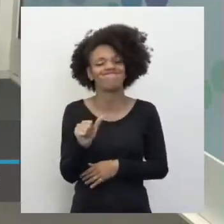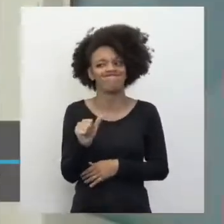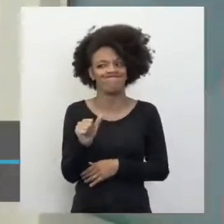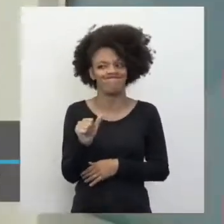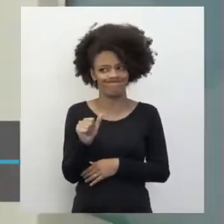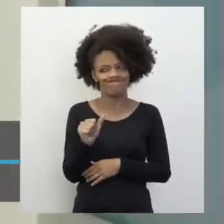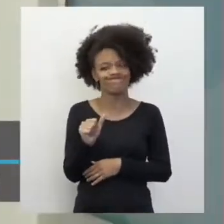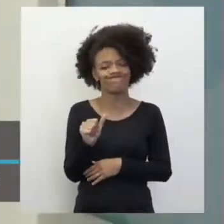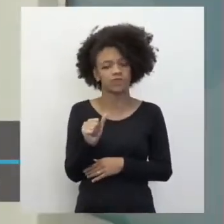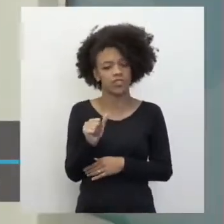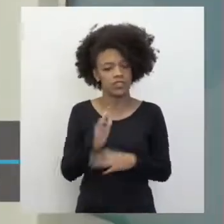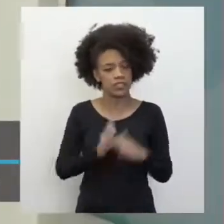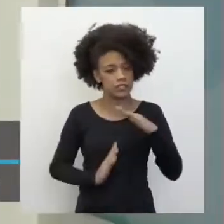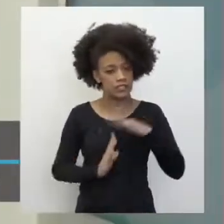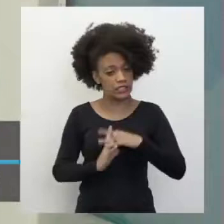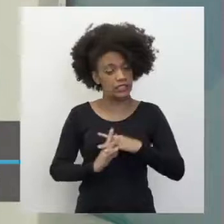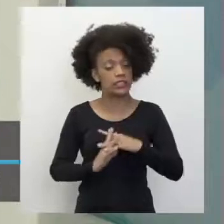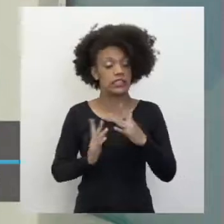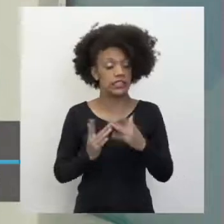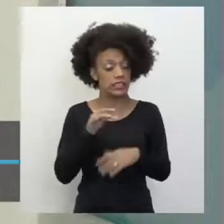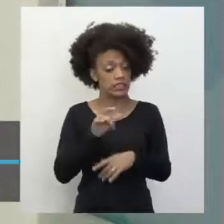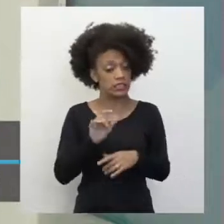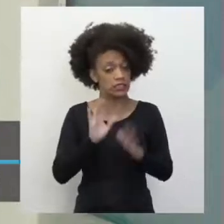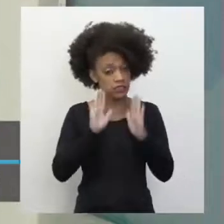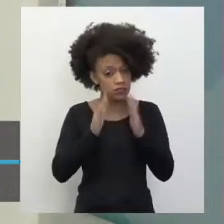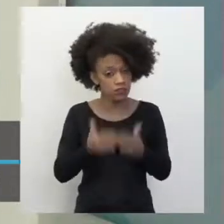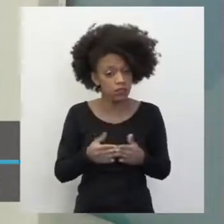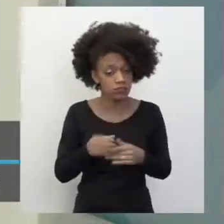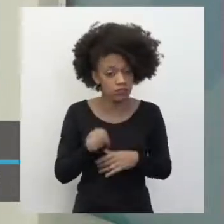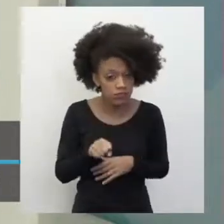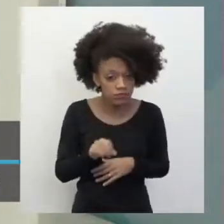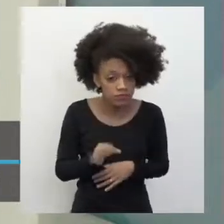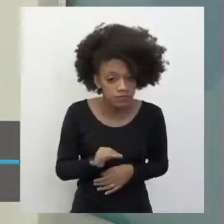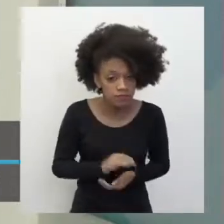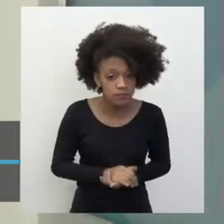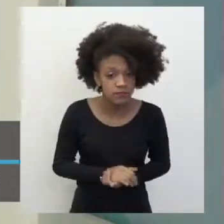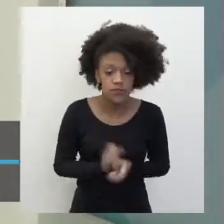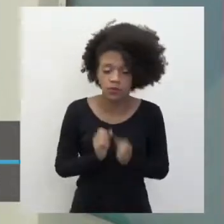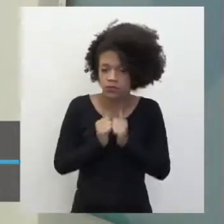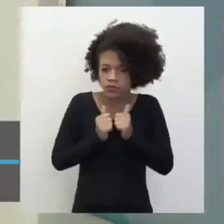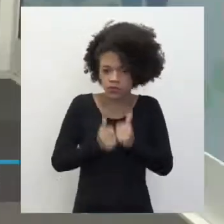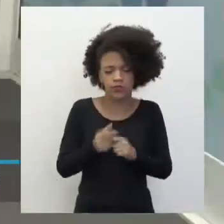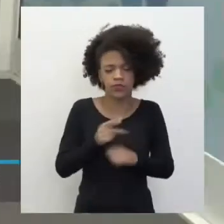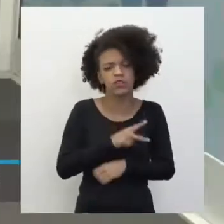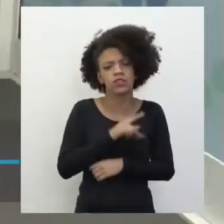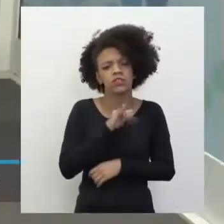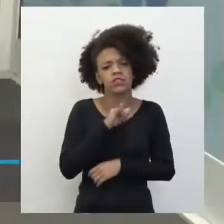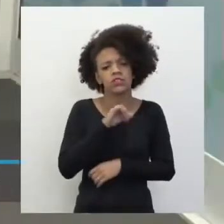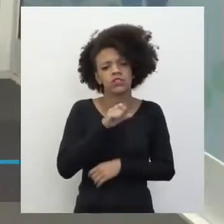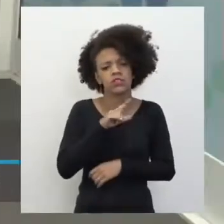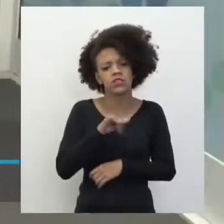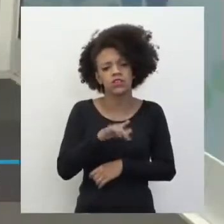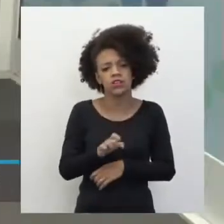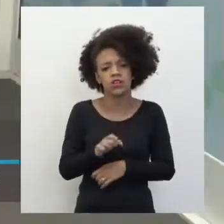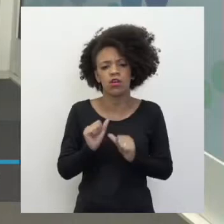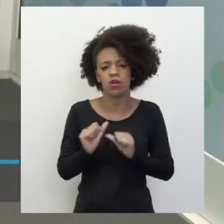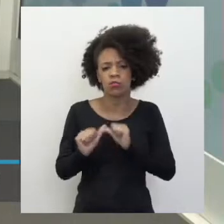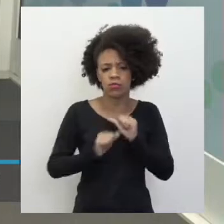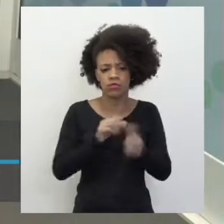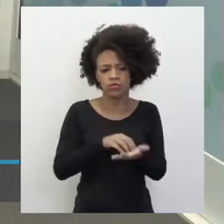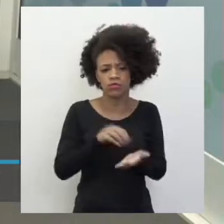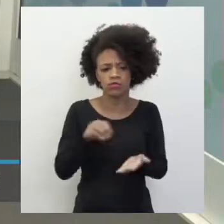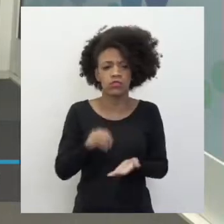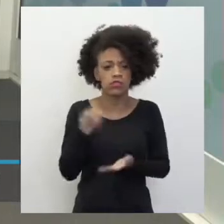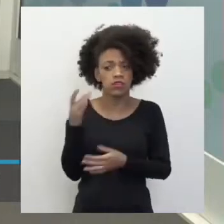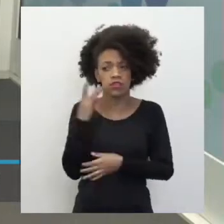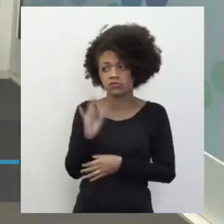se sobressaindo, né? É nesse sentido, né? Sim. Certo? Mas tudo bem, tá ótimo. A Pro Gisele tá perguntando para mim como atualiza o CMSP. Não sei,